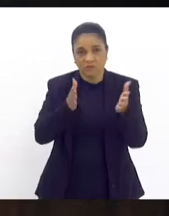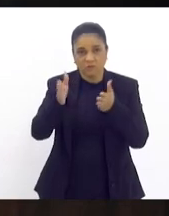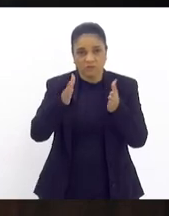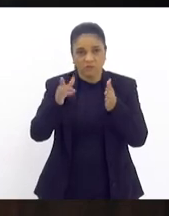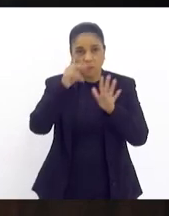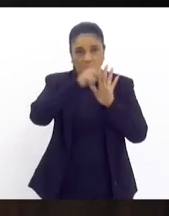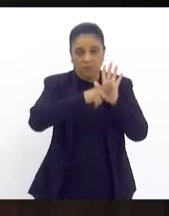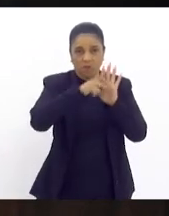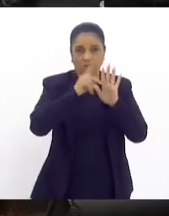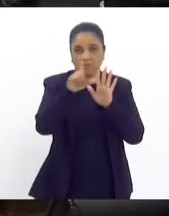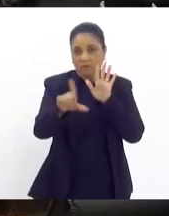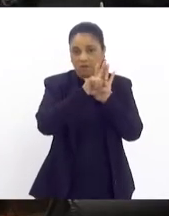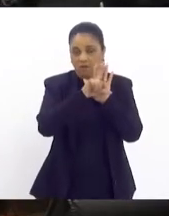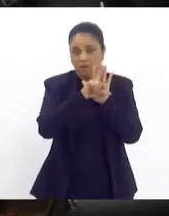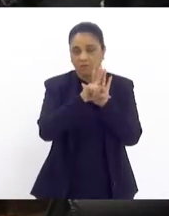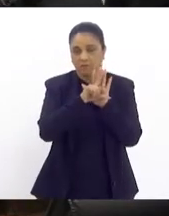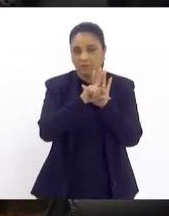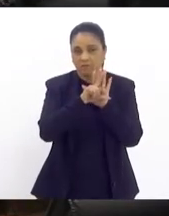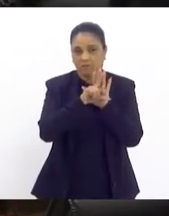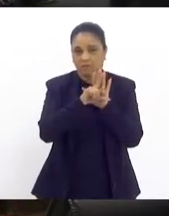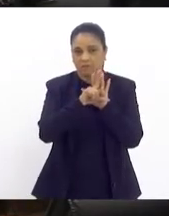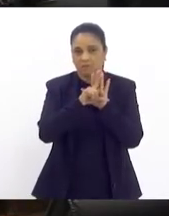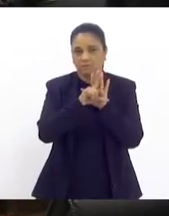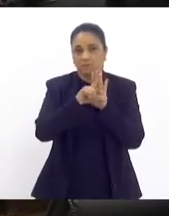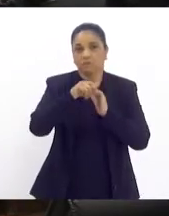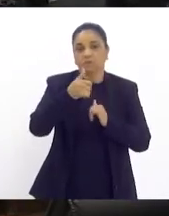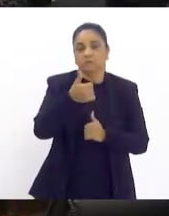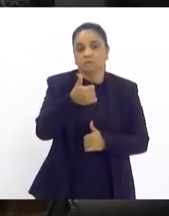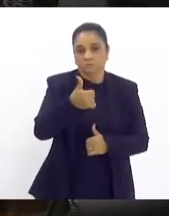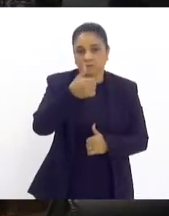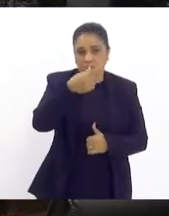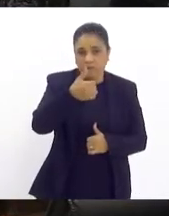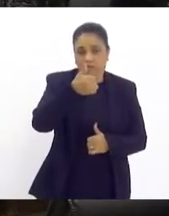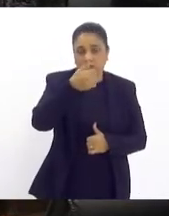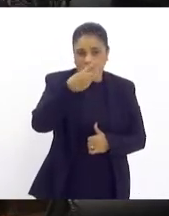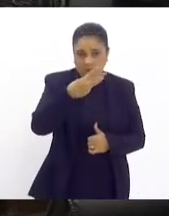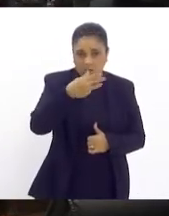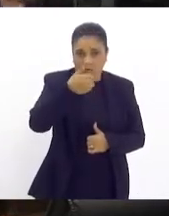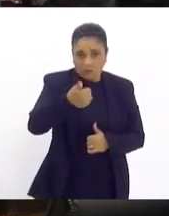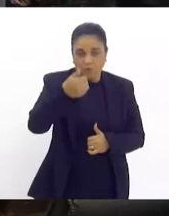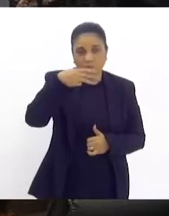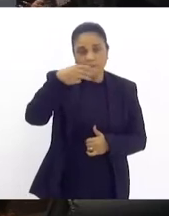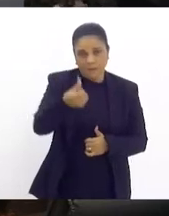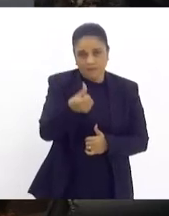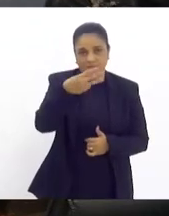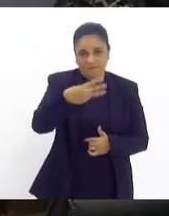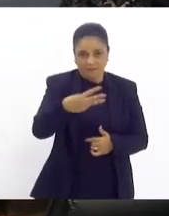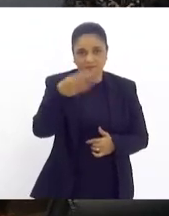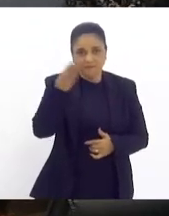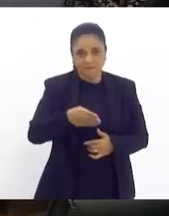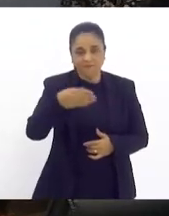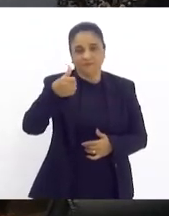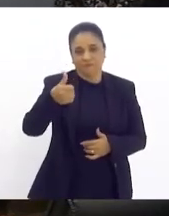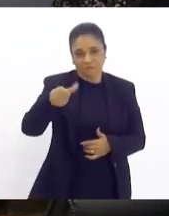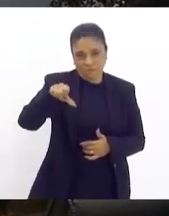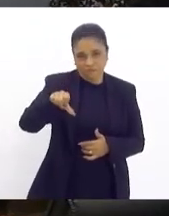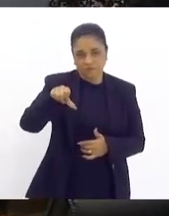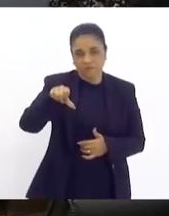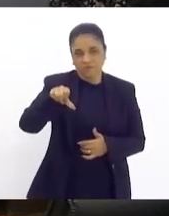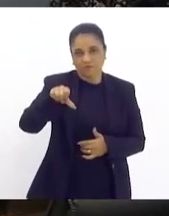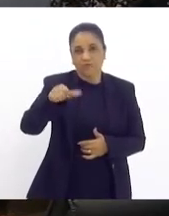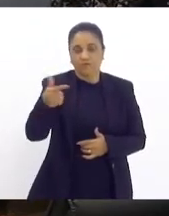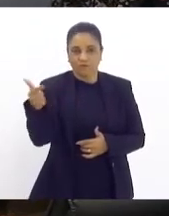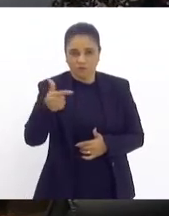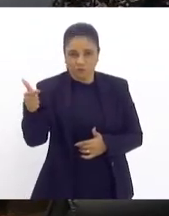lei número 6392 de 22 dá do deputado Rodrigo